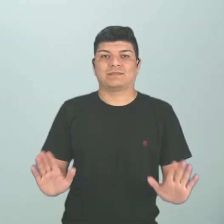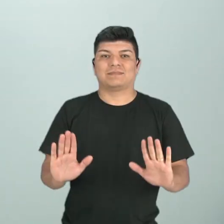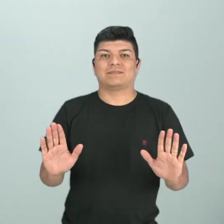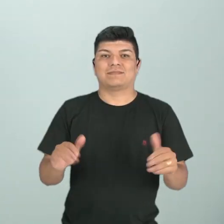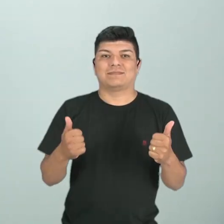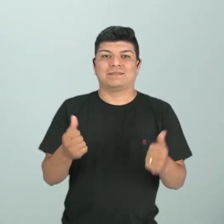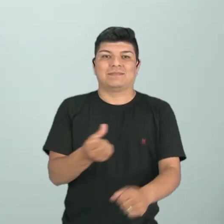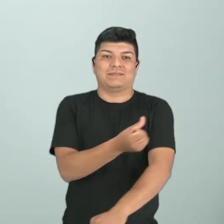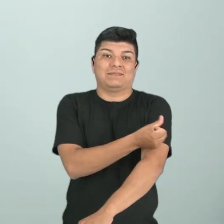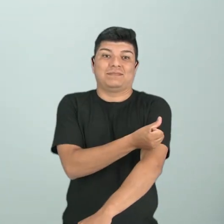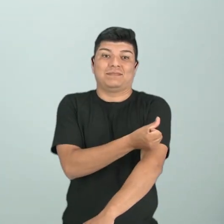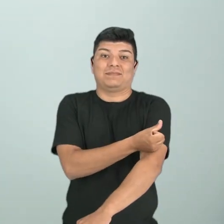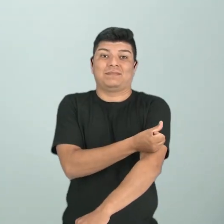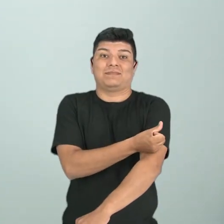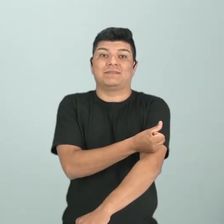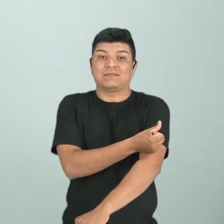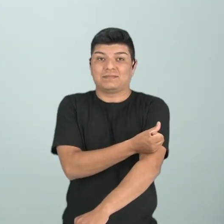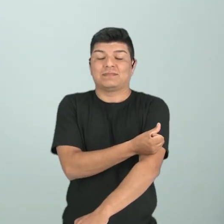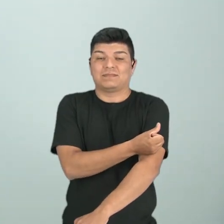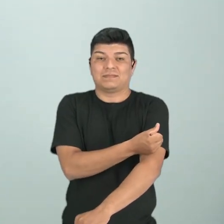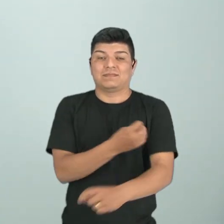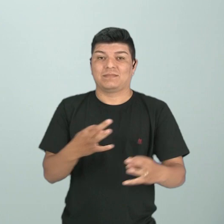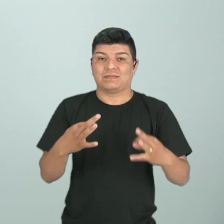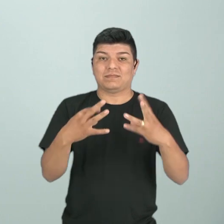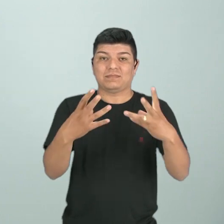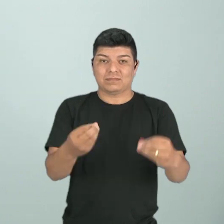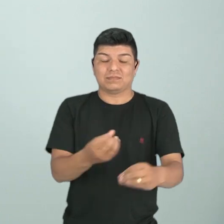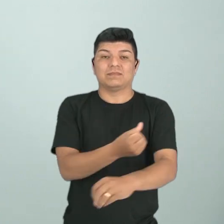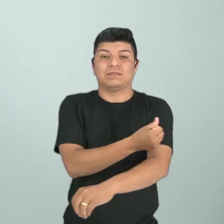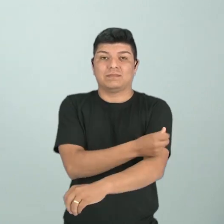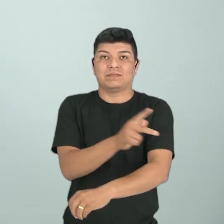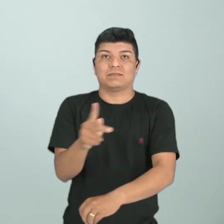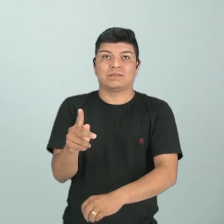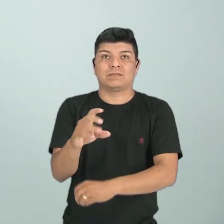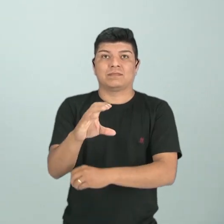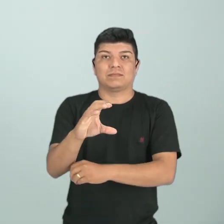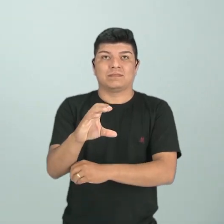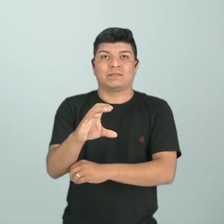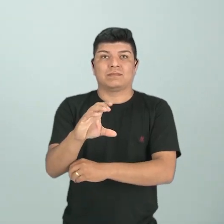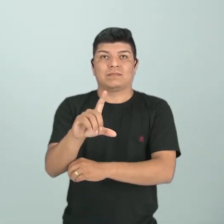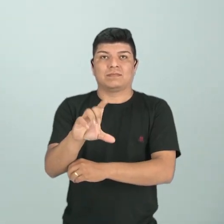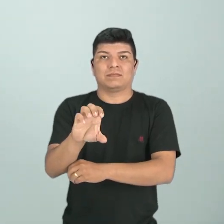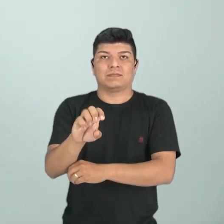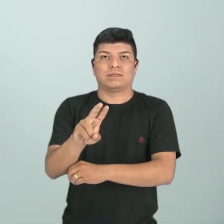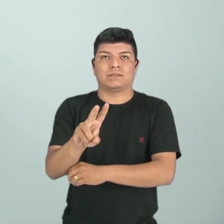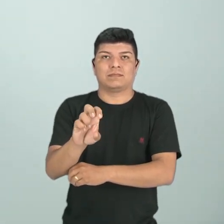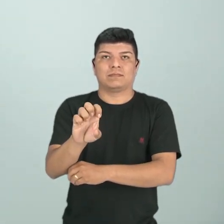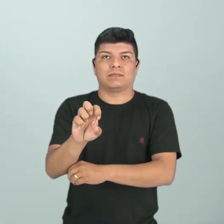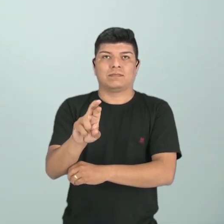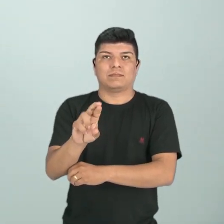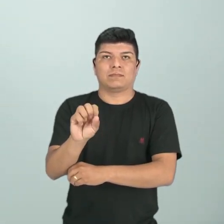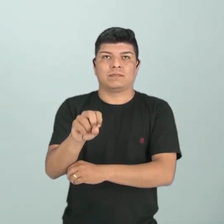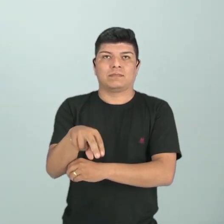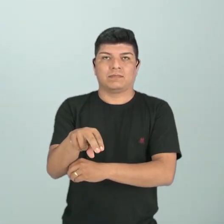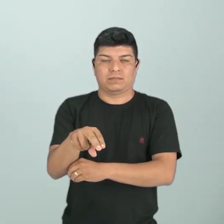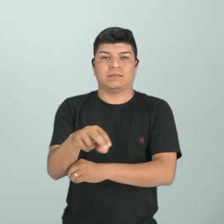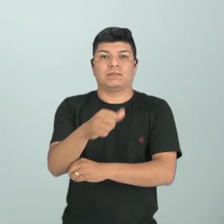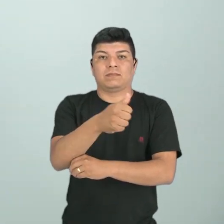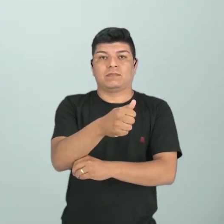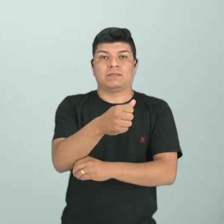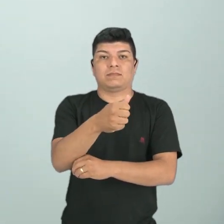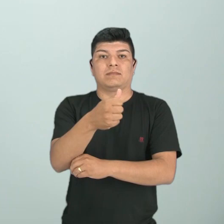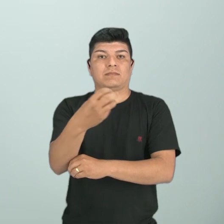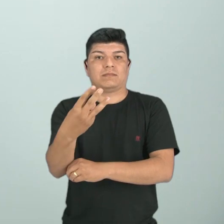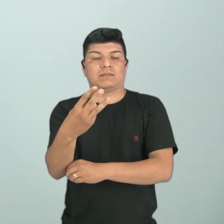Olá, pessoal dos sexto anos, ou dos sextos anos, né? Sou o professor Cleison, estamos de volta aqui com a nossa 13ª aula. E hoje nós vamos